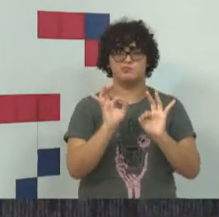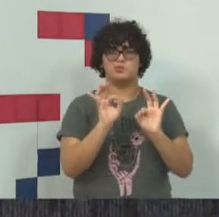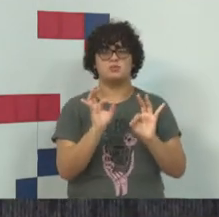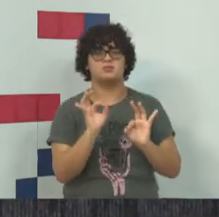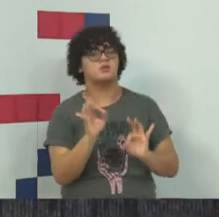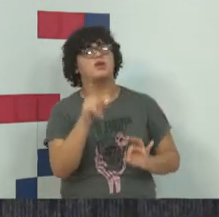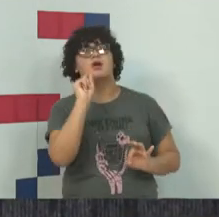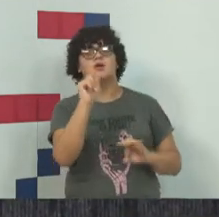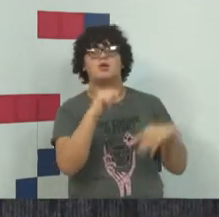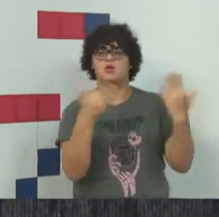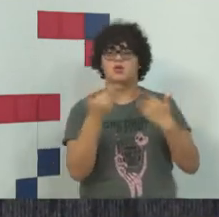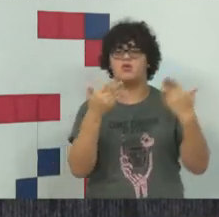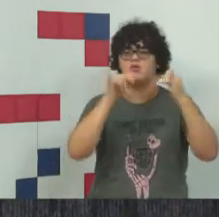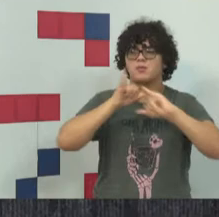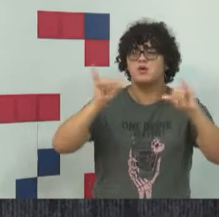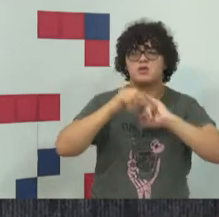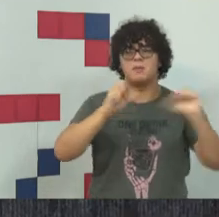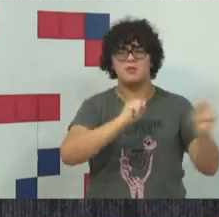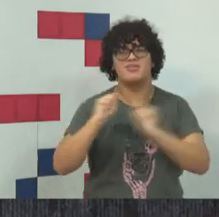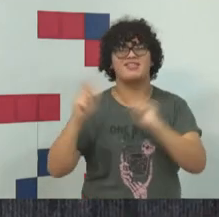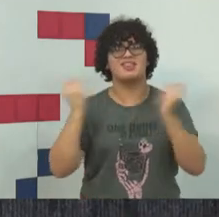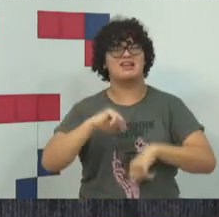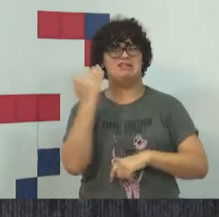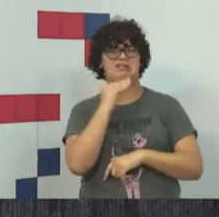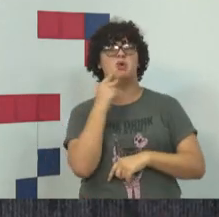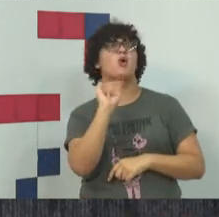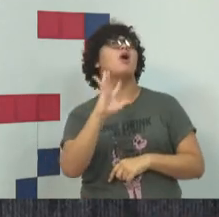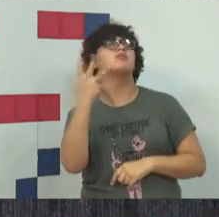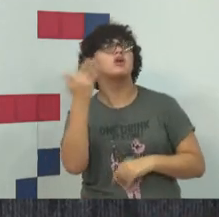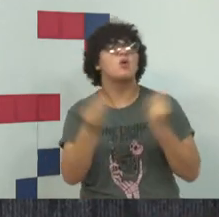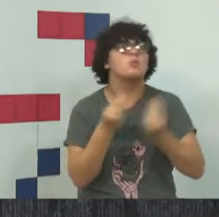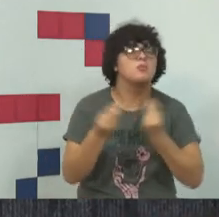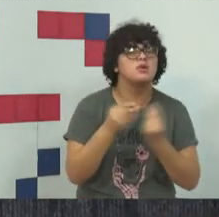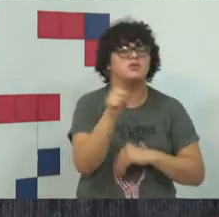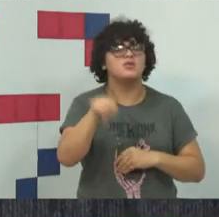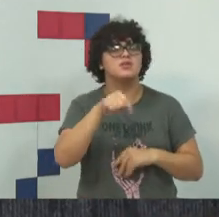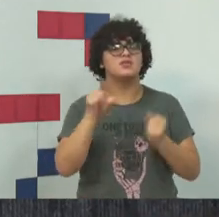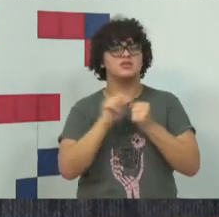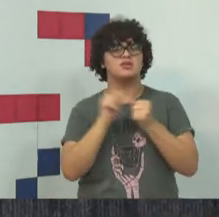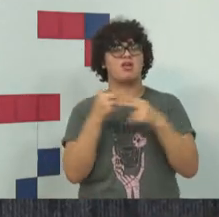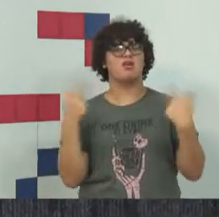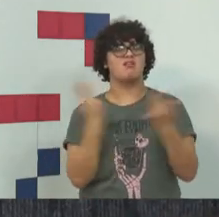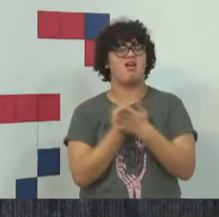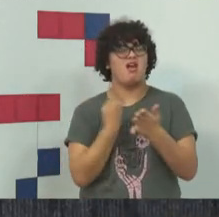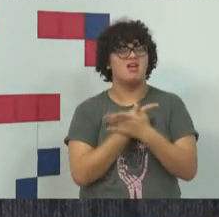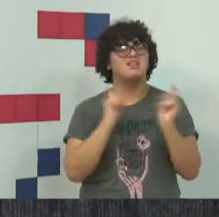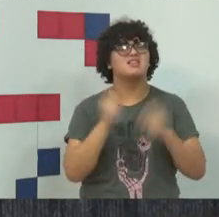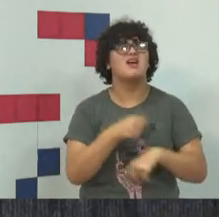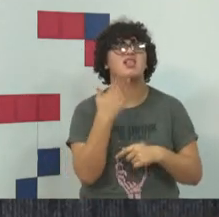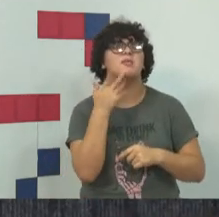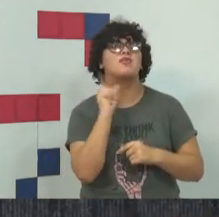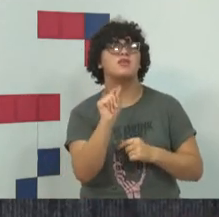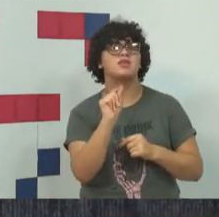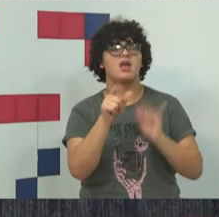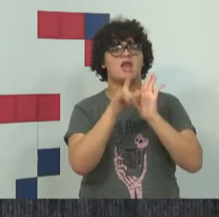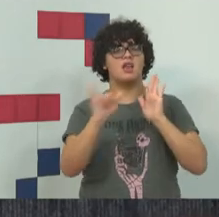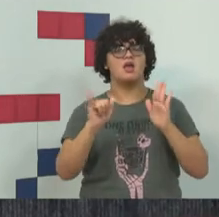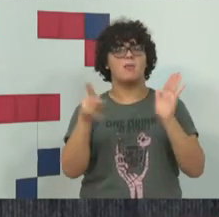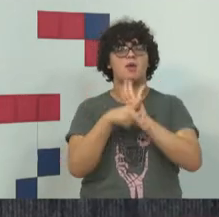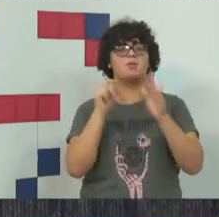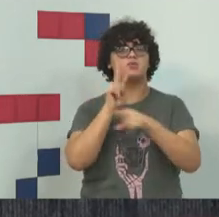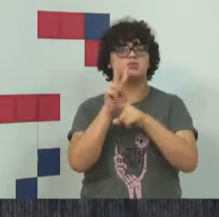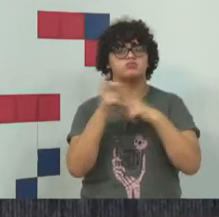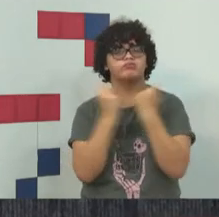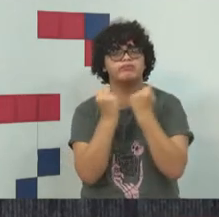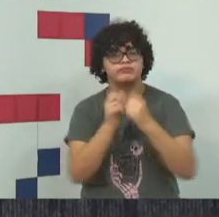Então, se informação é poder, então entenda o que está acontecendo com você. Você está, sim, cedendo. Então, o que vai fazer? Lei geral de proteção de